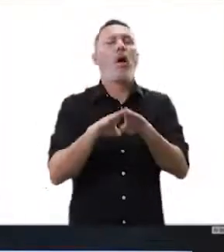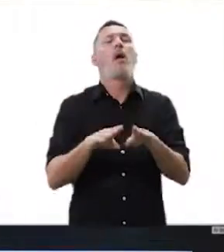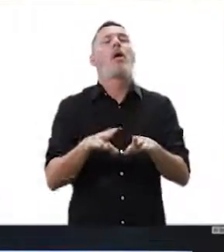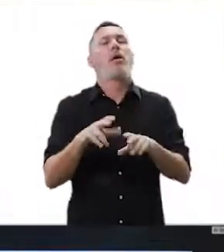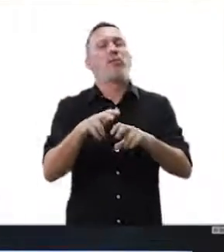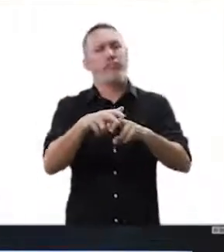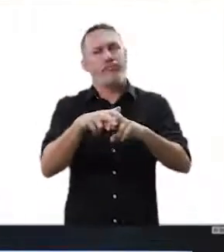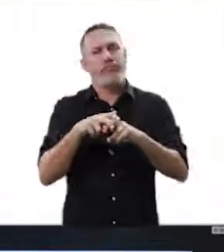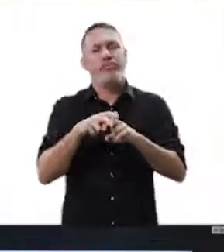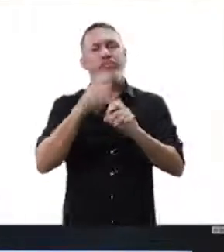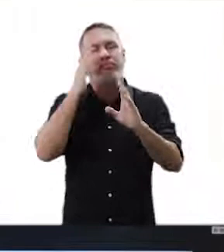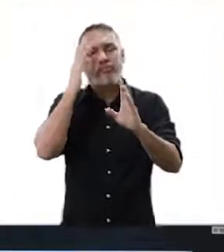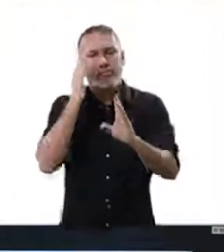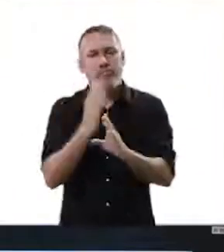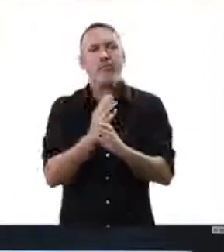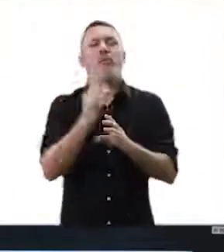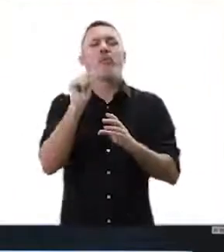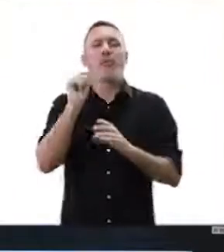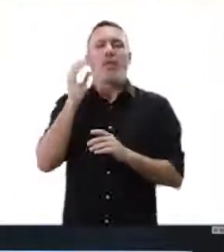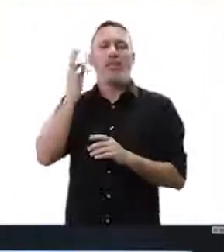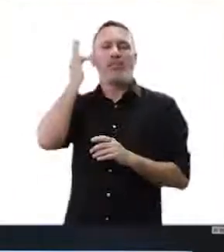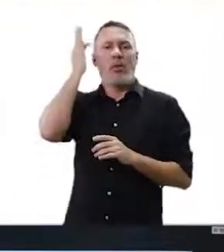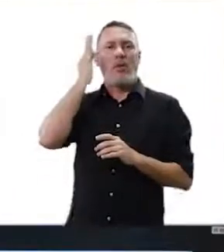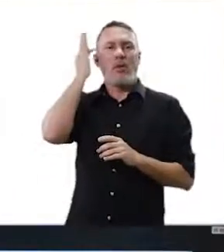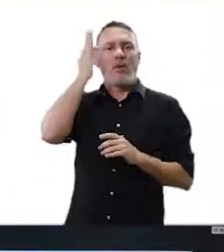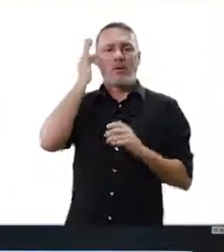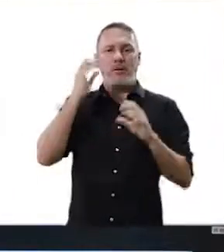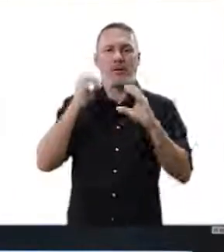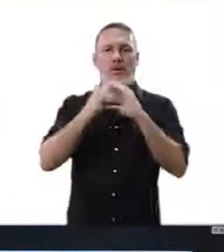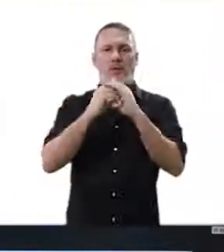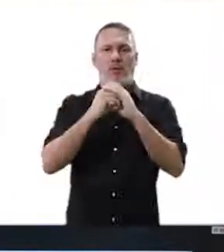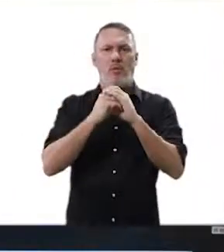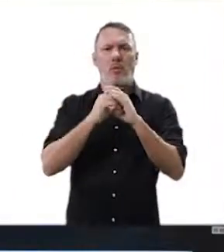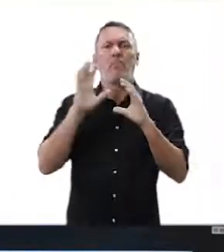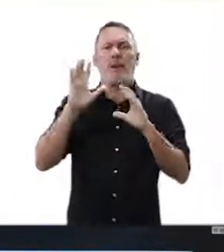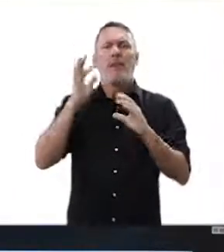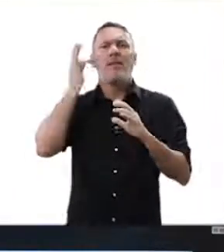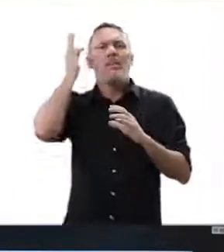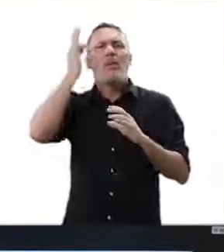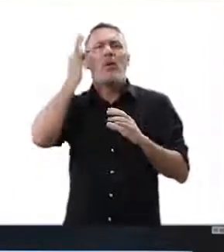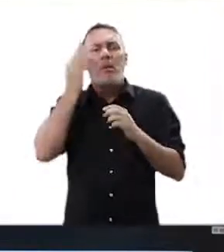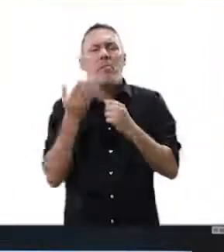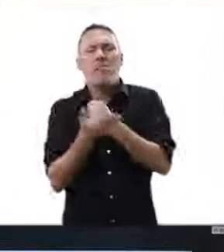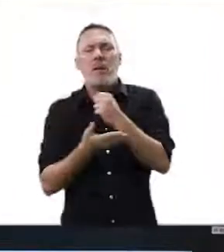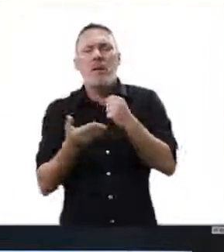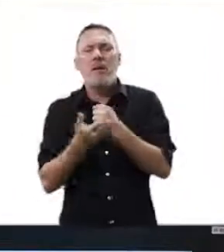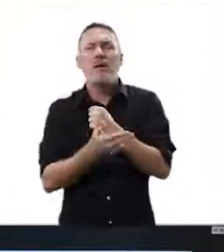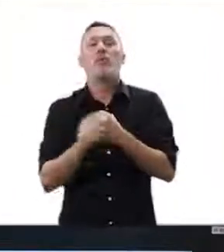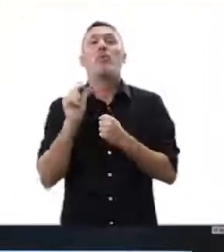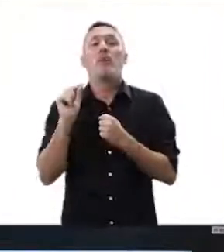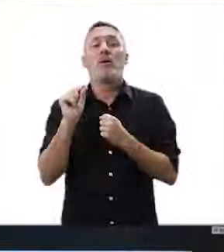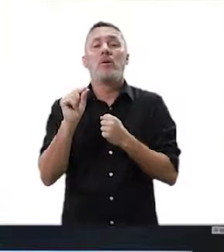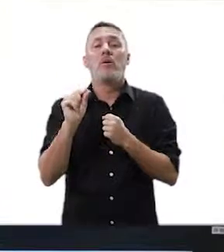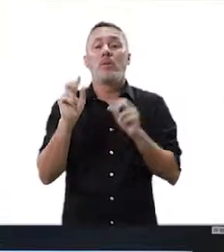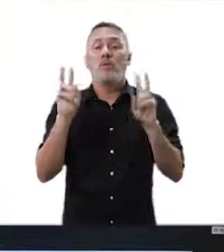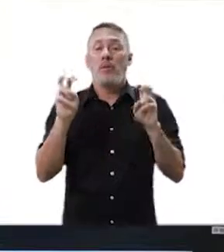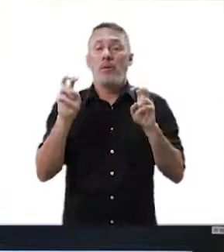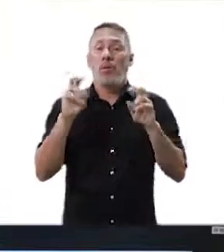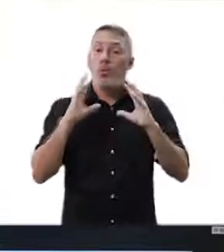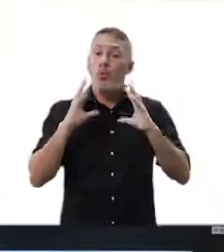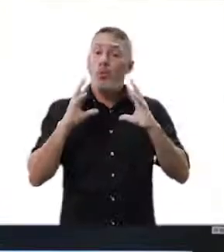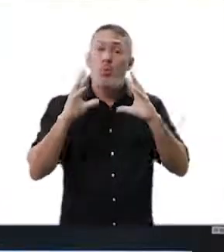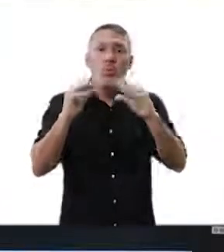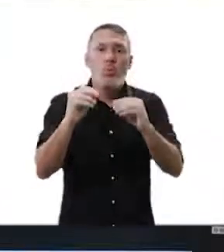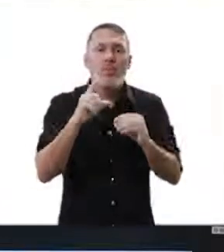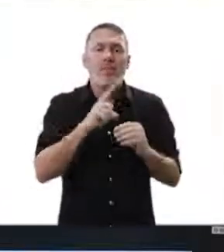teoria celular. E no que essa teoria ela se baseia? Que todo ser vivo é constituído de pelo